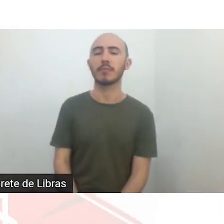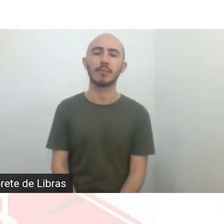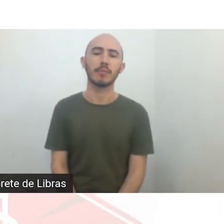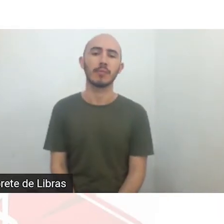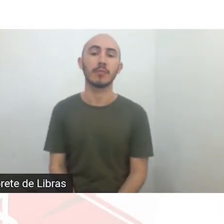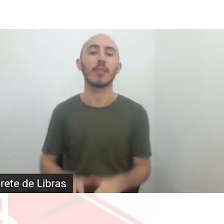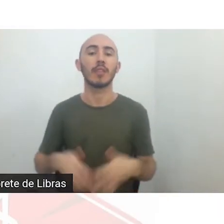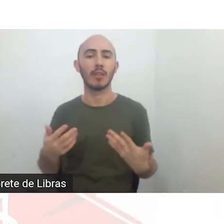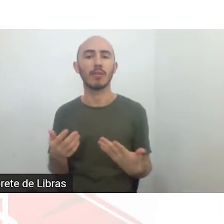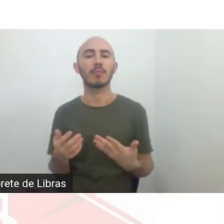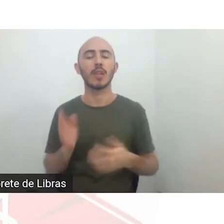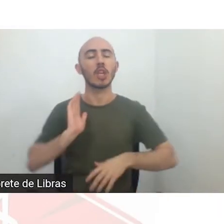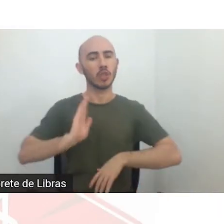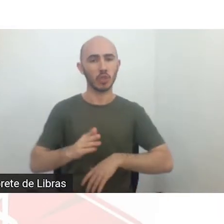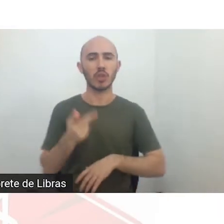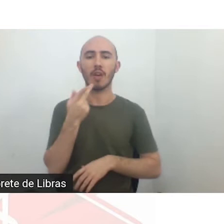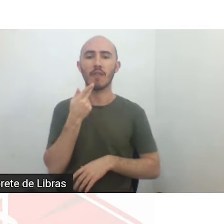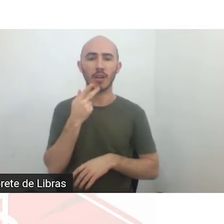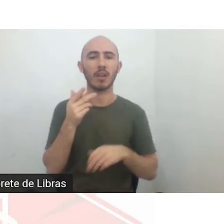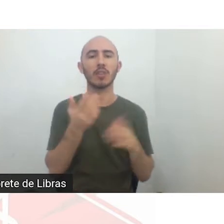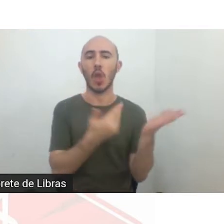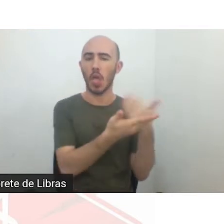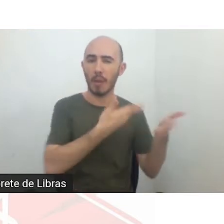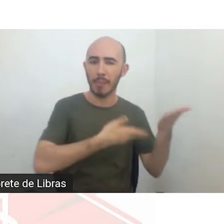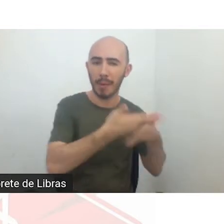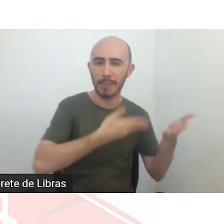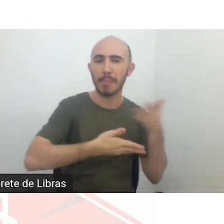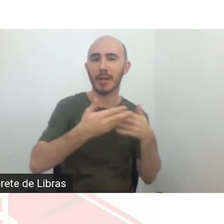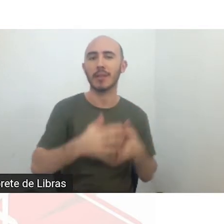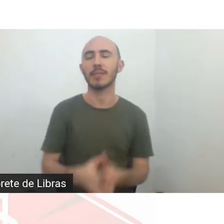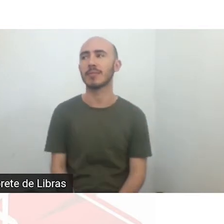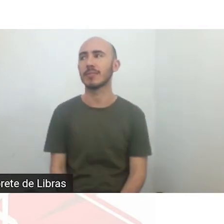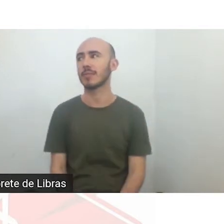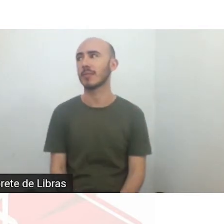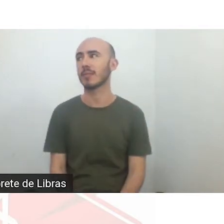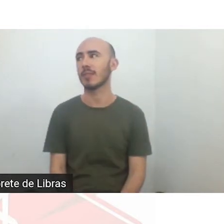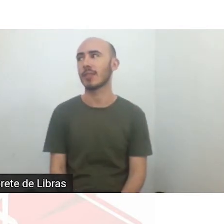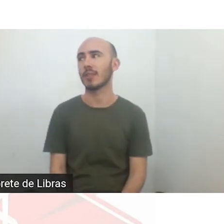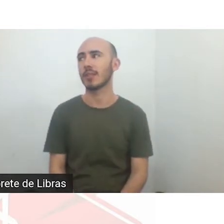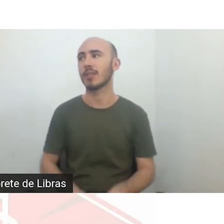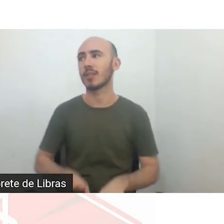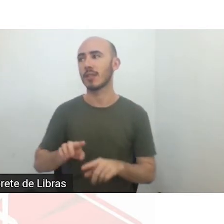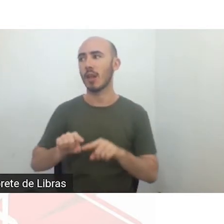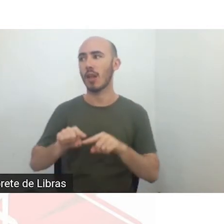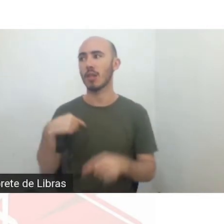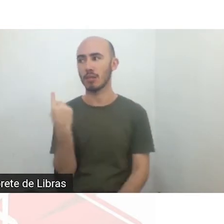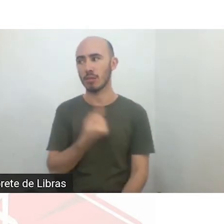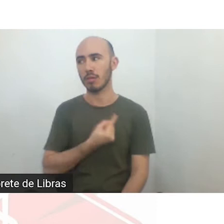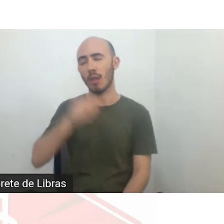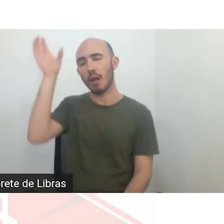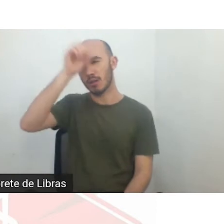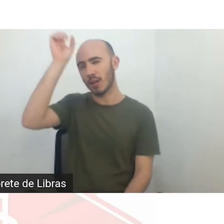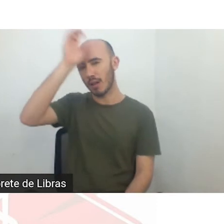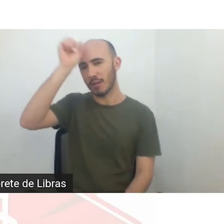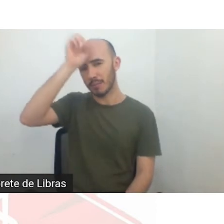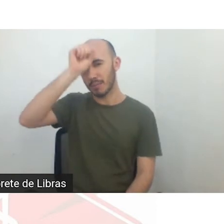Enquanto isso, eu vou conversando aqui com o pessoal. Então, a gente ainda está aprendendo sobre o manejo do coronavírus, né? Todos